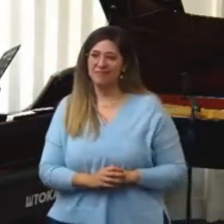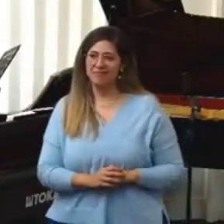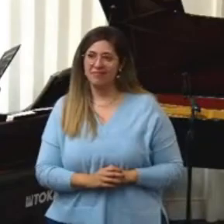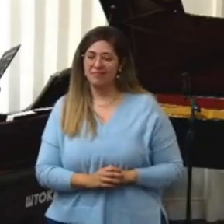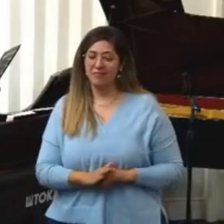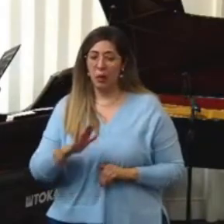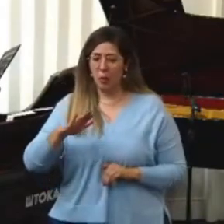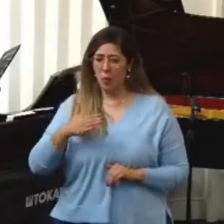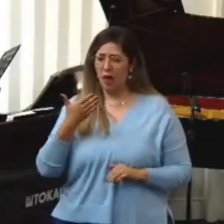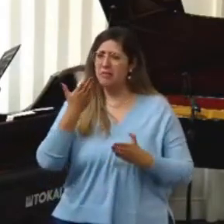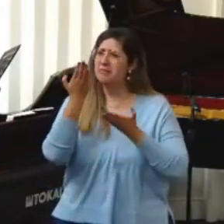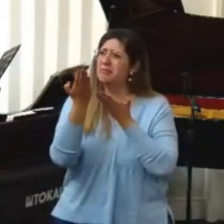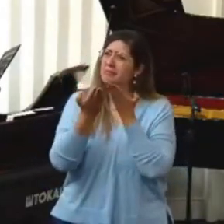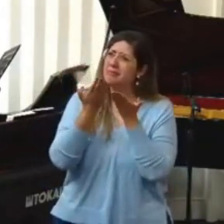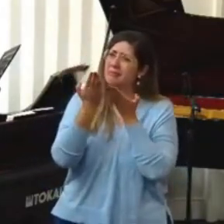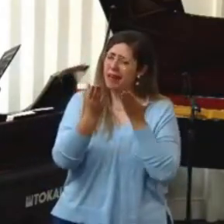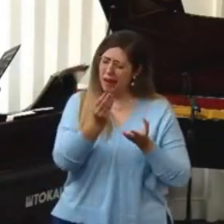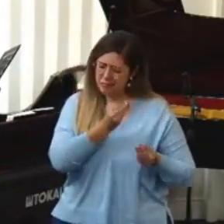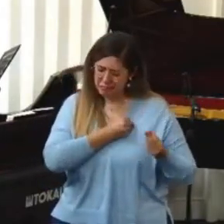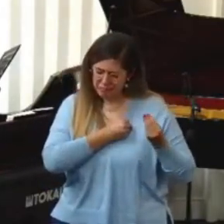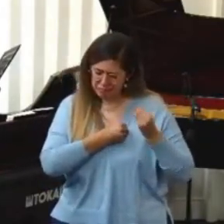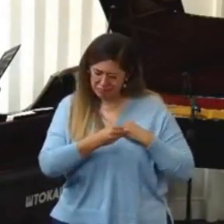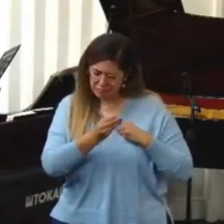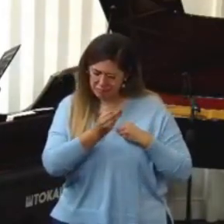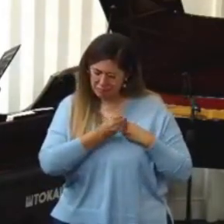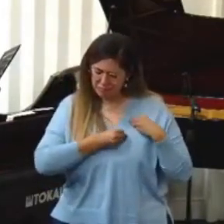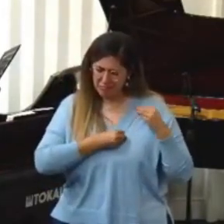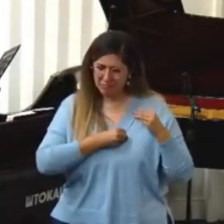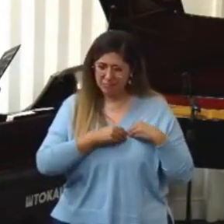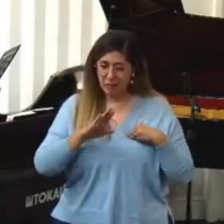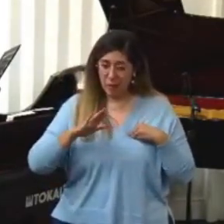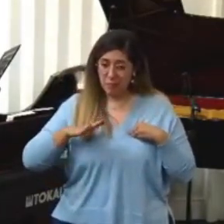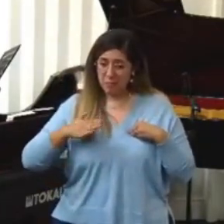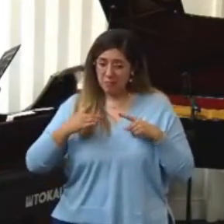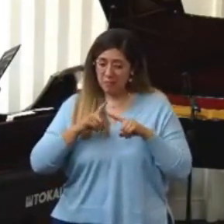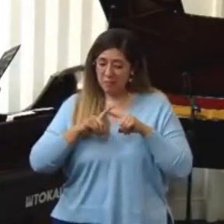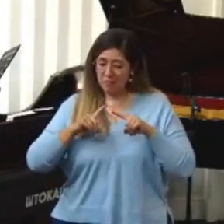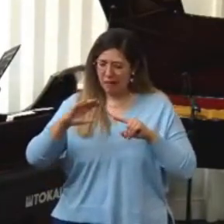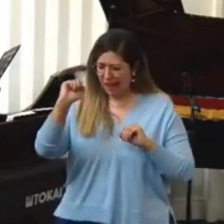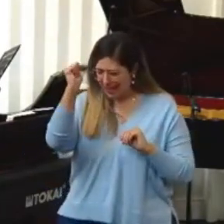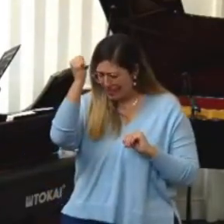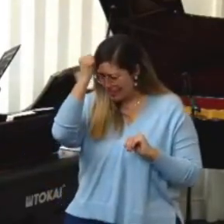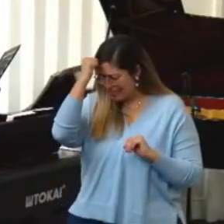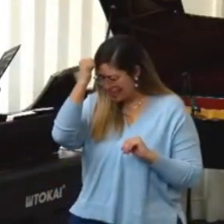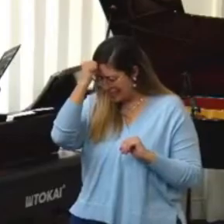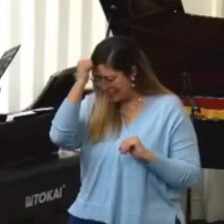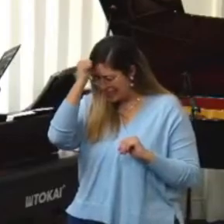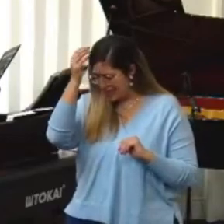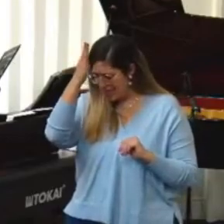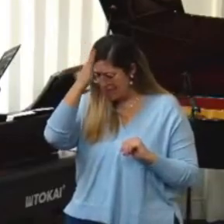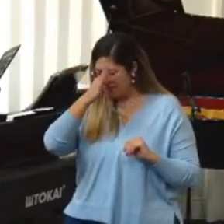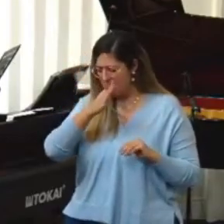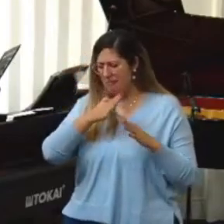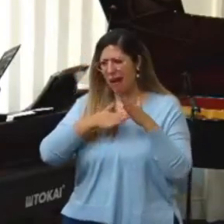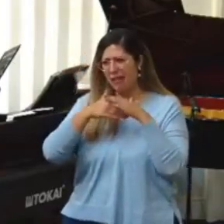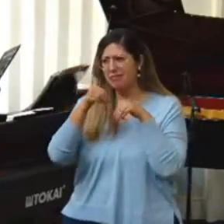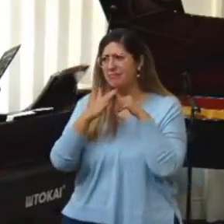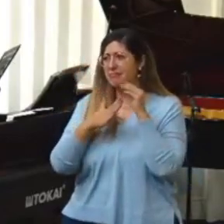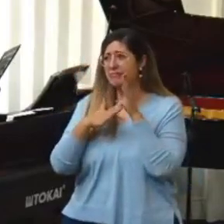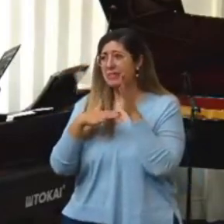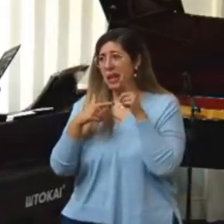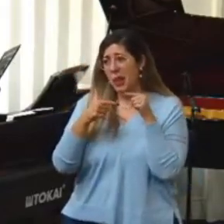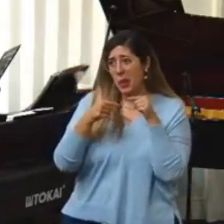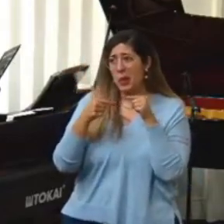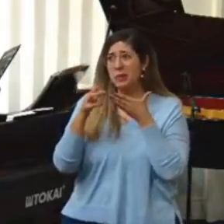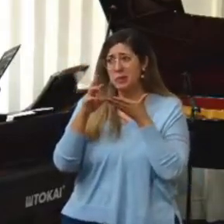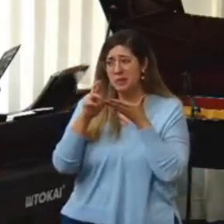Mesmo este servo que leva Deus a ser zombado por causa da sua maldade, por causa de ele praticar